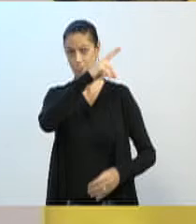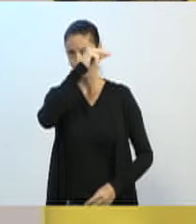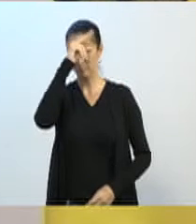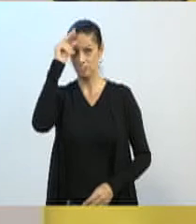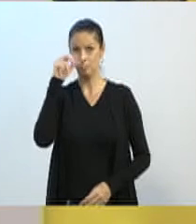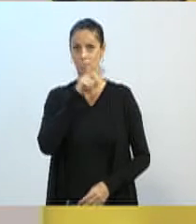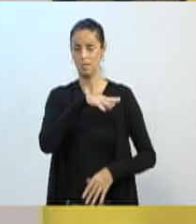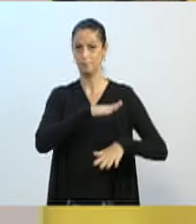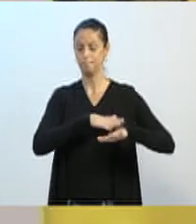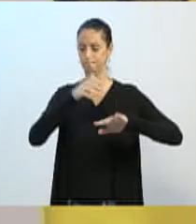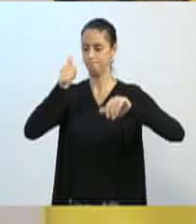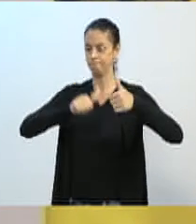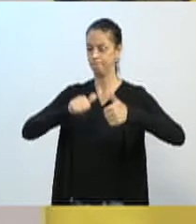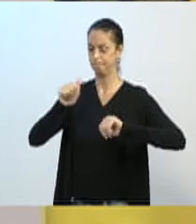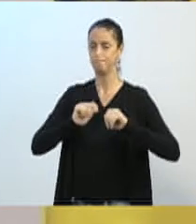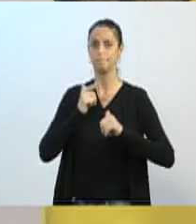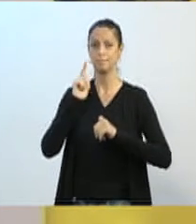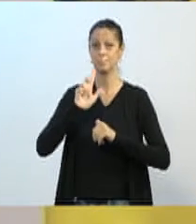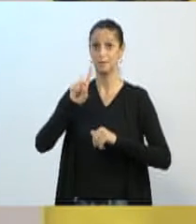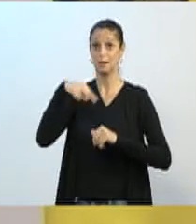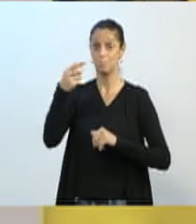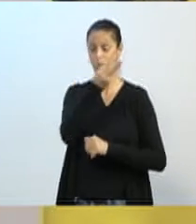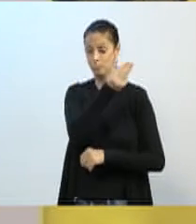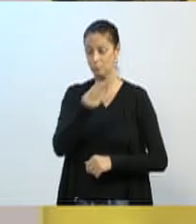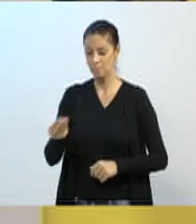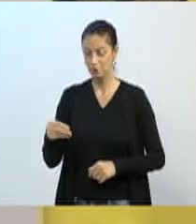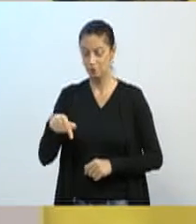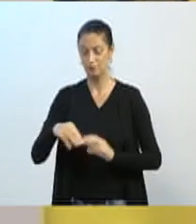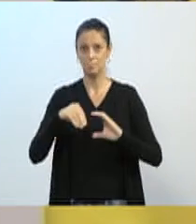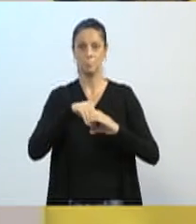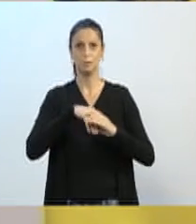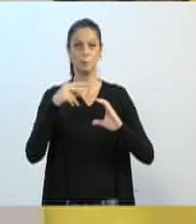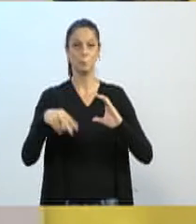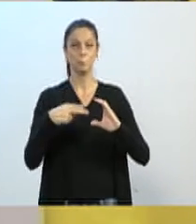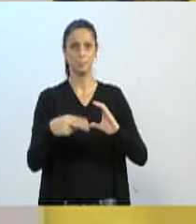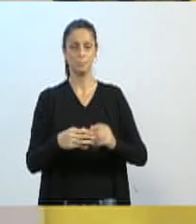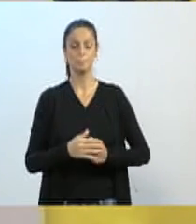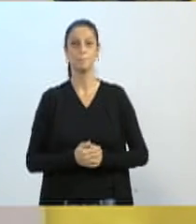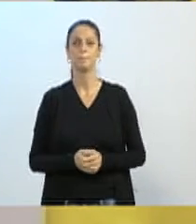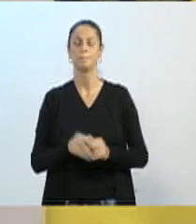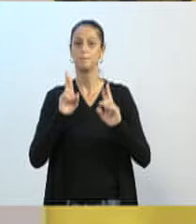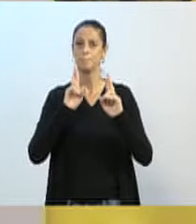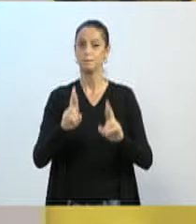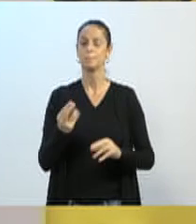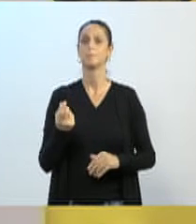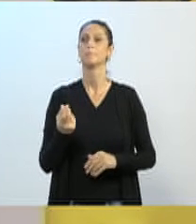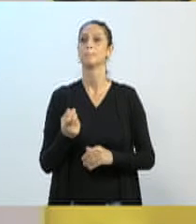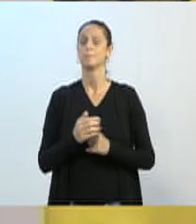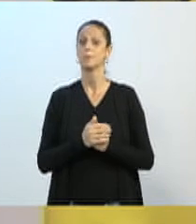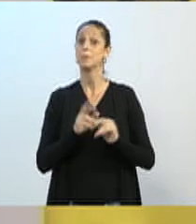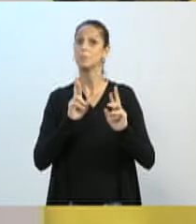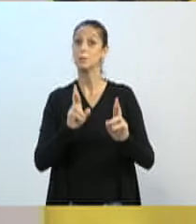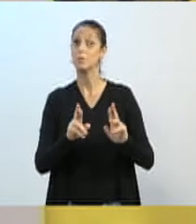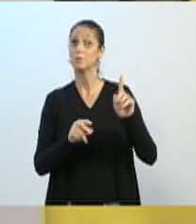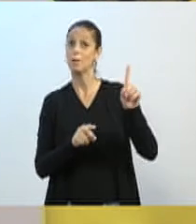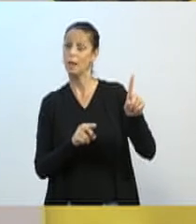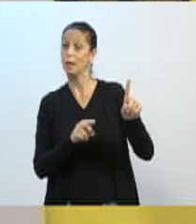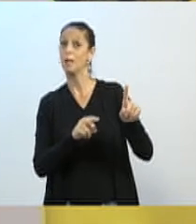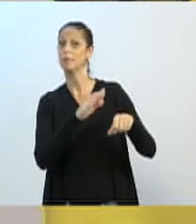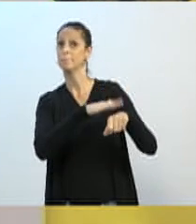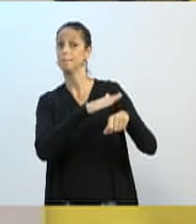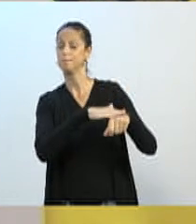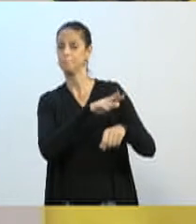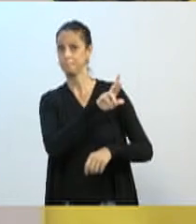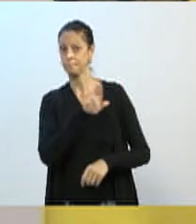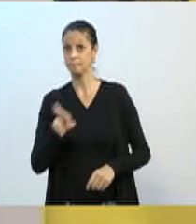sua análise e posterior envio à Câmara de Vereadores, respeitando a reserva de iniciativa do prefeito. Nela, propusemos a